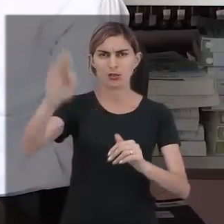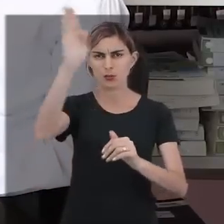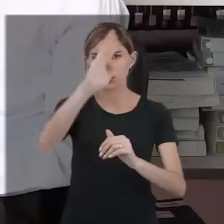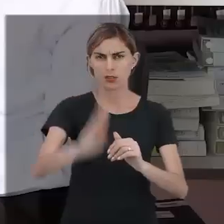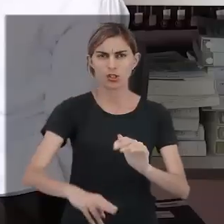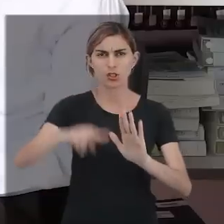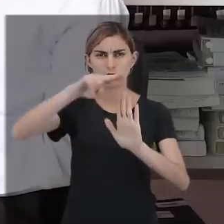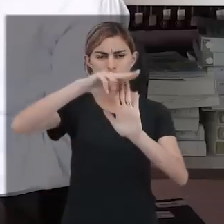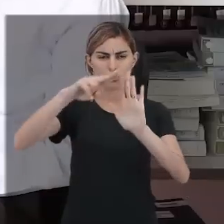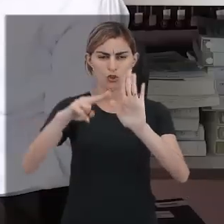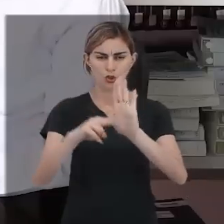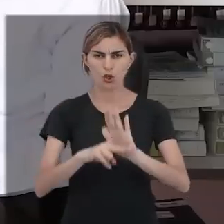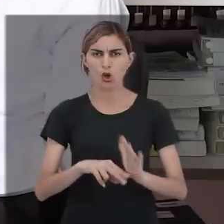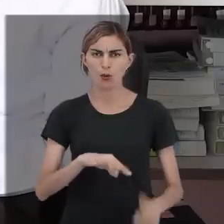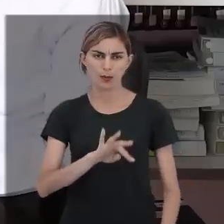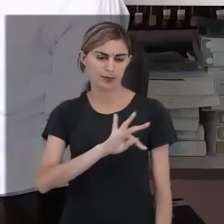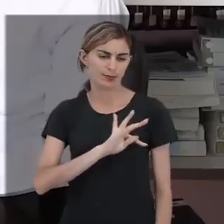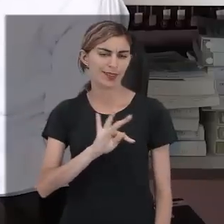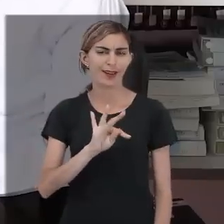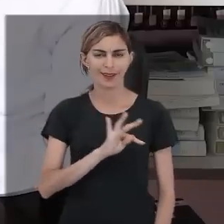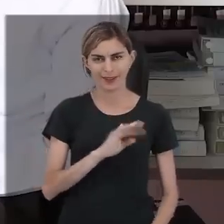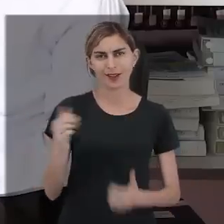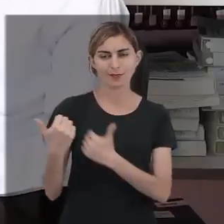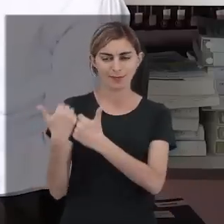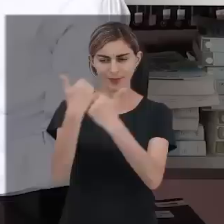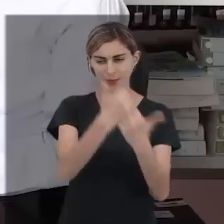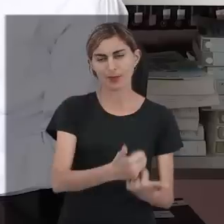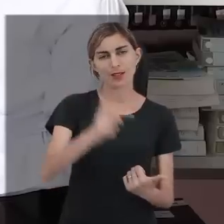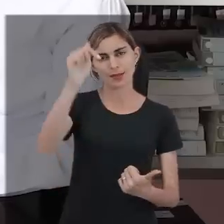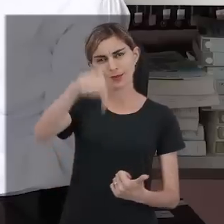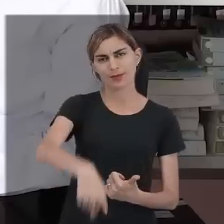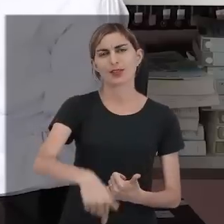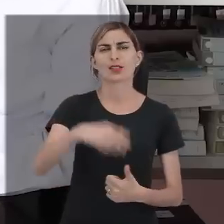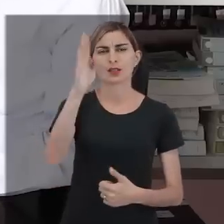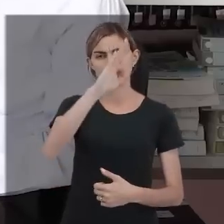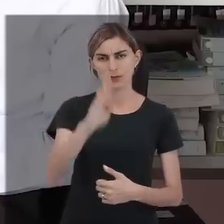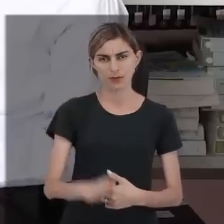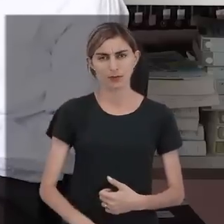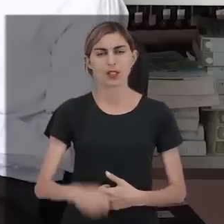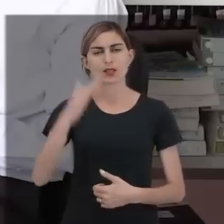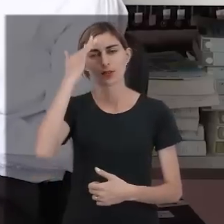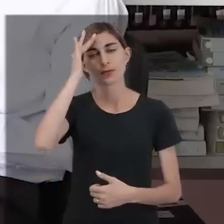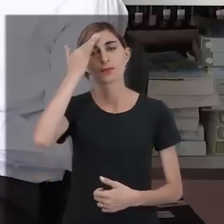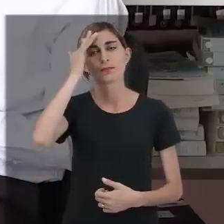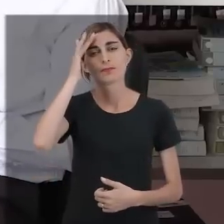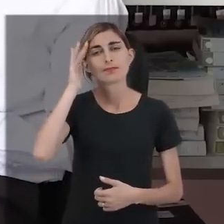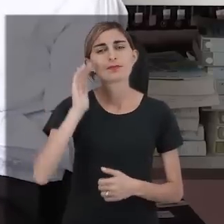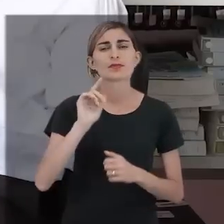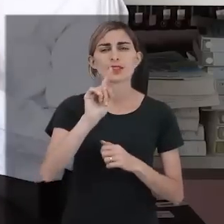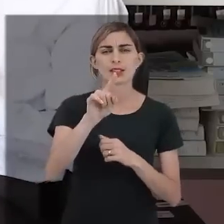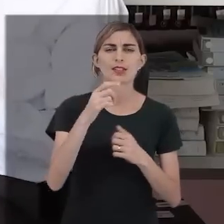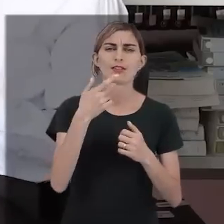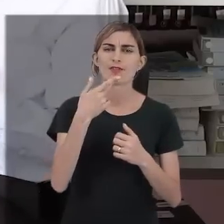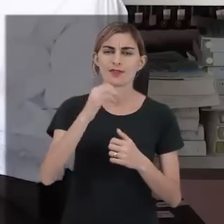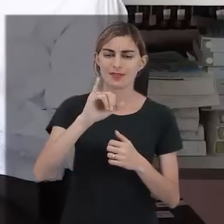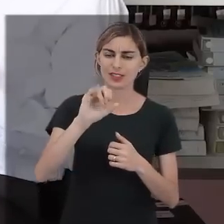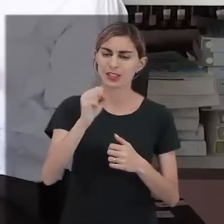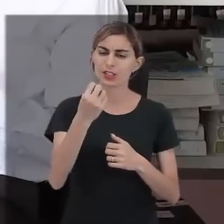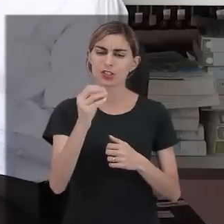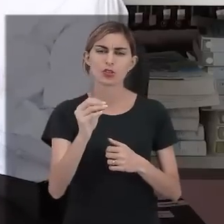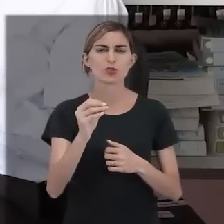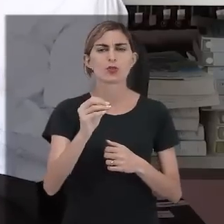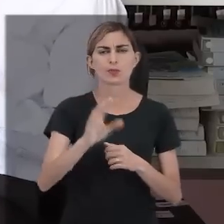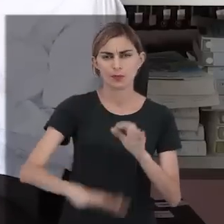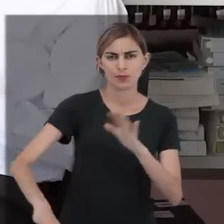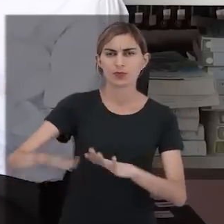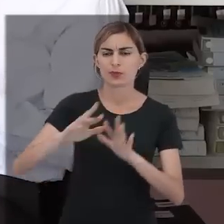Técnicas. Então, a ISO, a ABNT representa a ISO aqui no Brasil. Entendi, professora. Já que a senhora tocou que a ISO, ela transita,